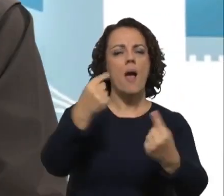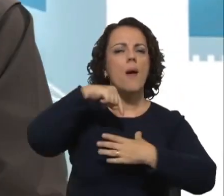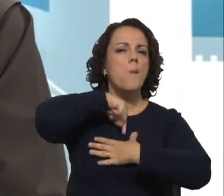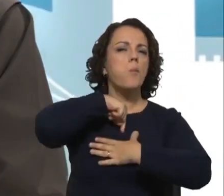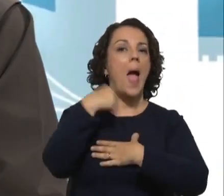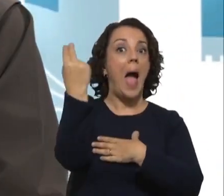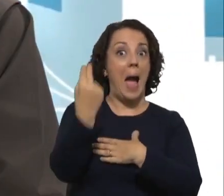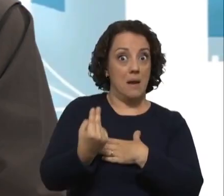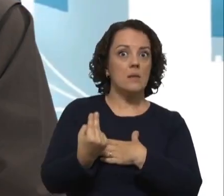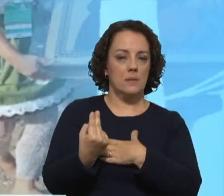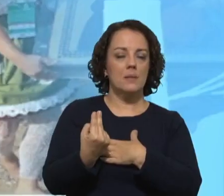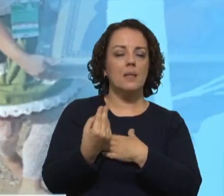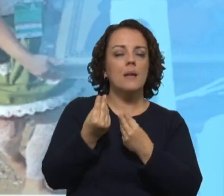artística